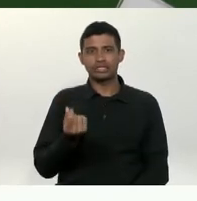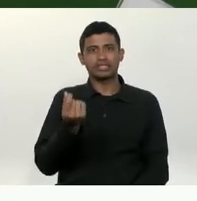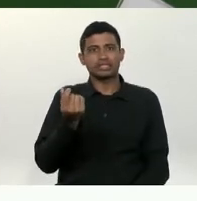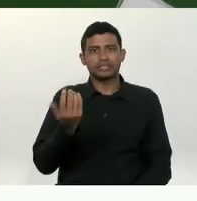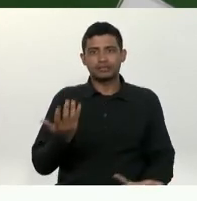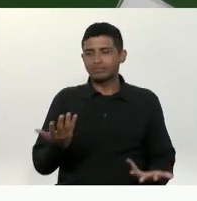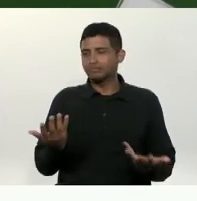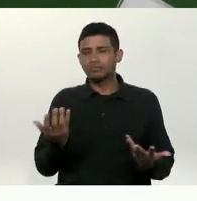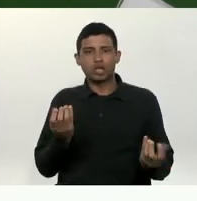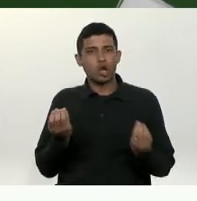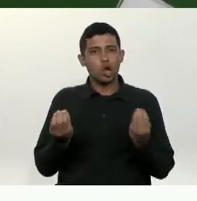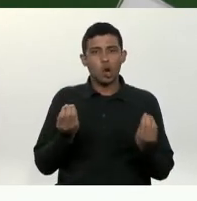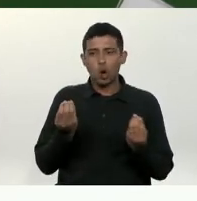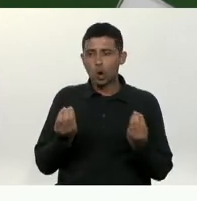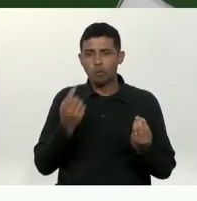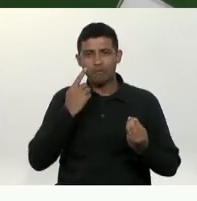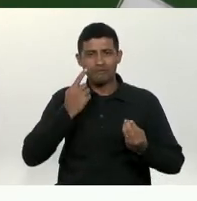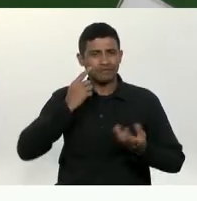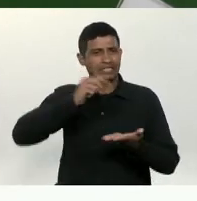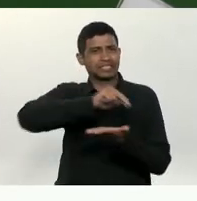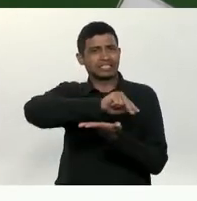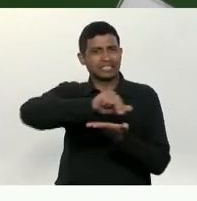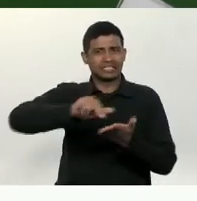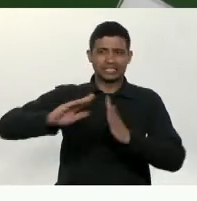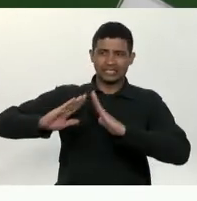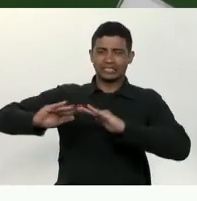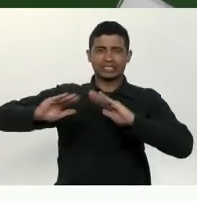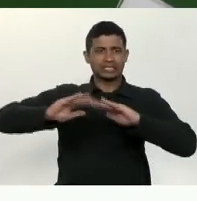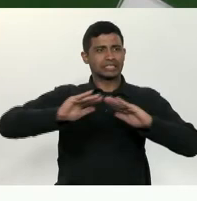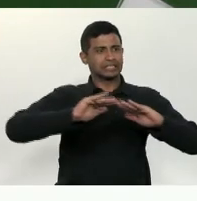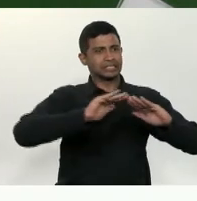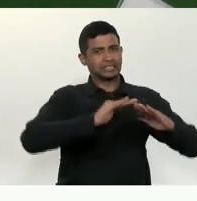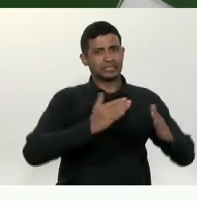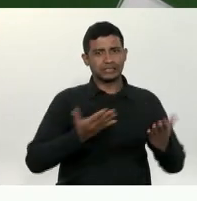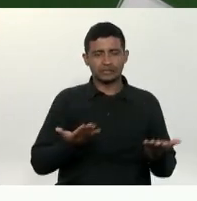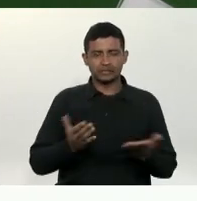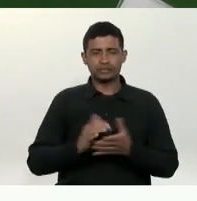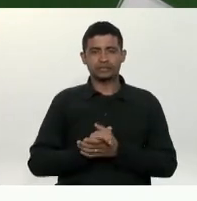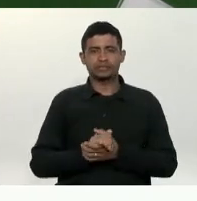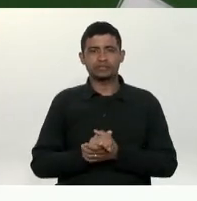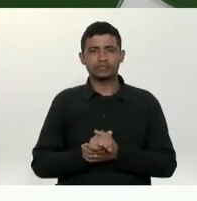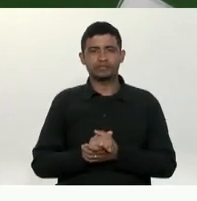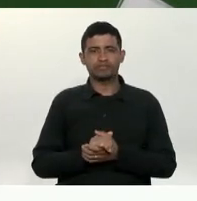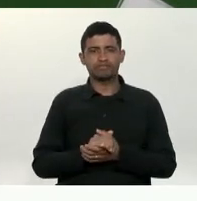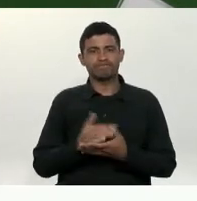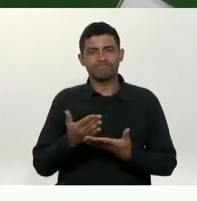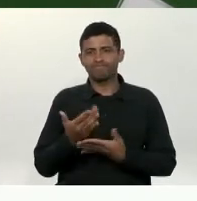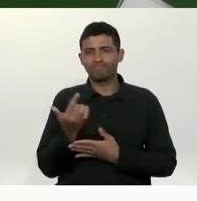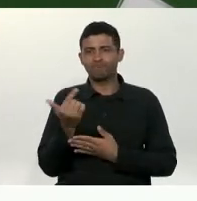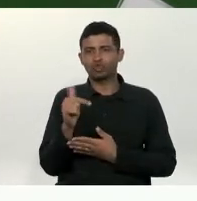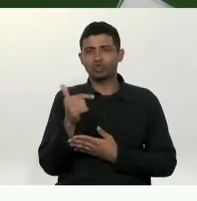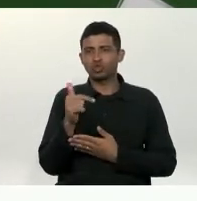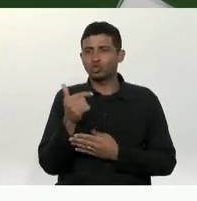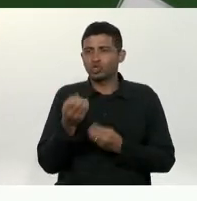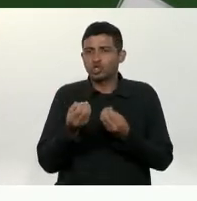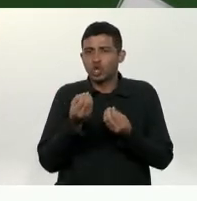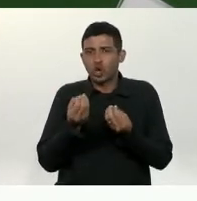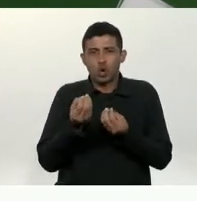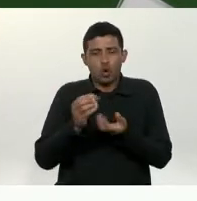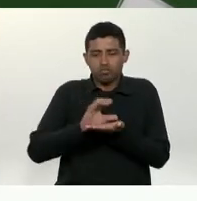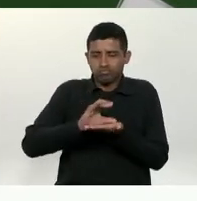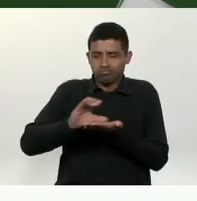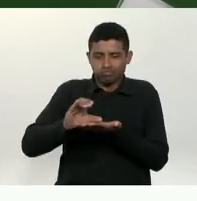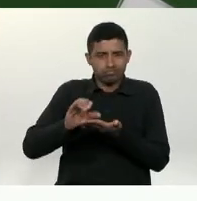para atender às demandas do consumidor e não tinha como fazer